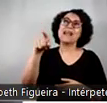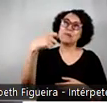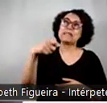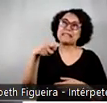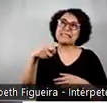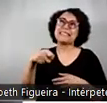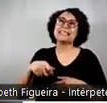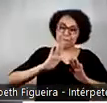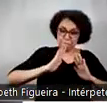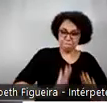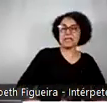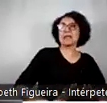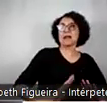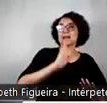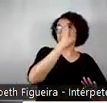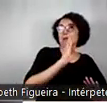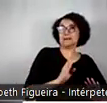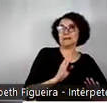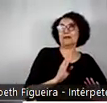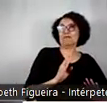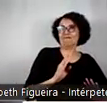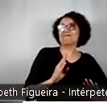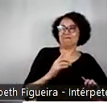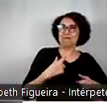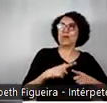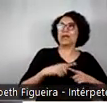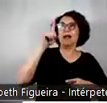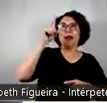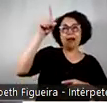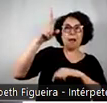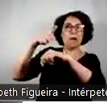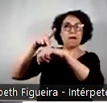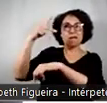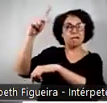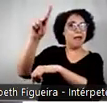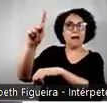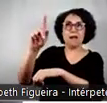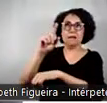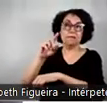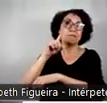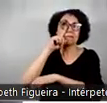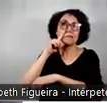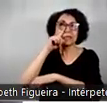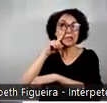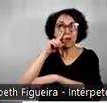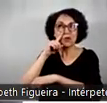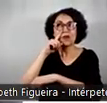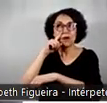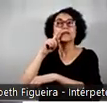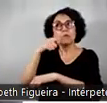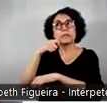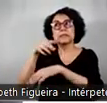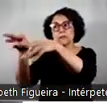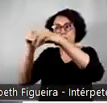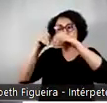no Brasil, ela tem, né, ela recebe esses dois documentos aqui, que são documentos, legais,